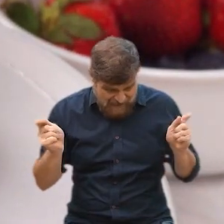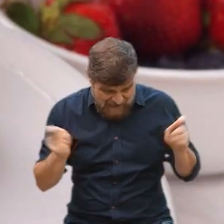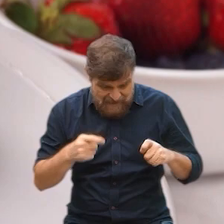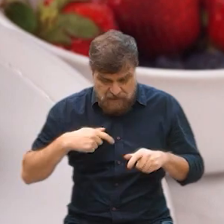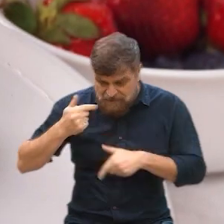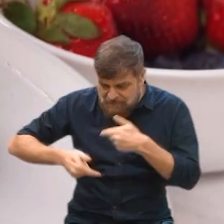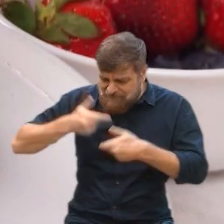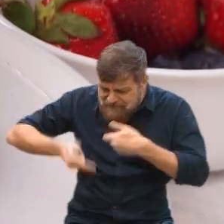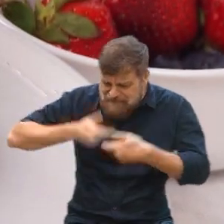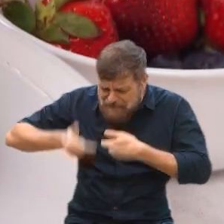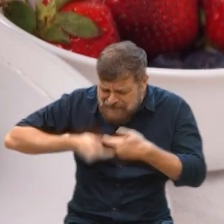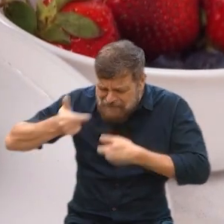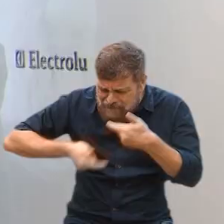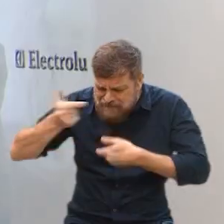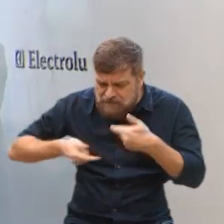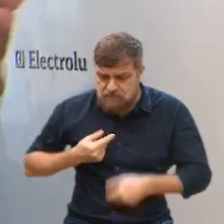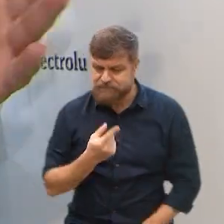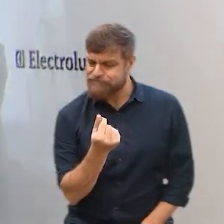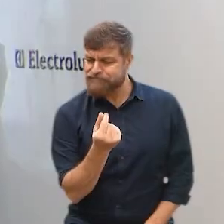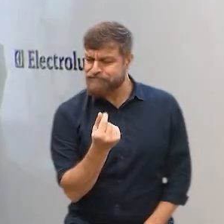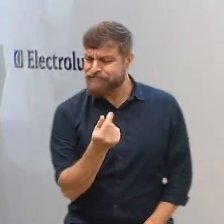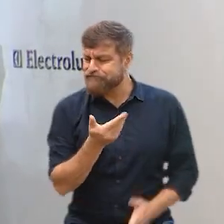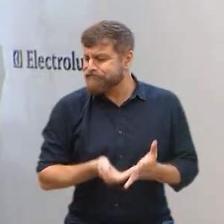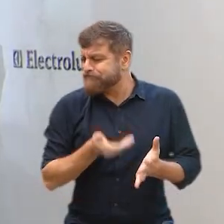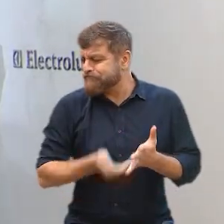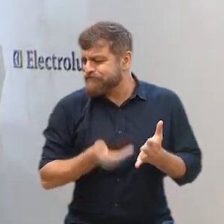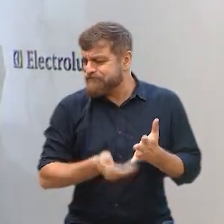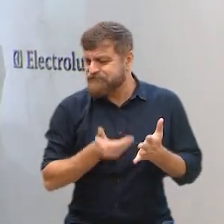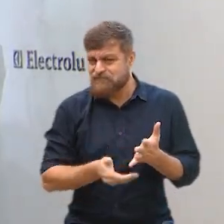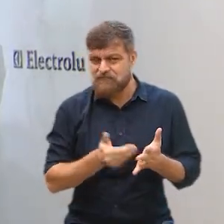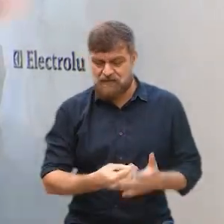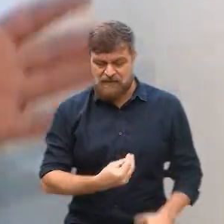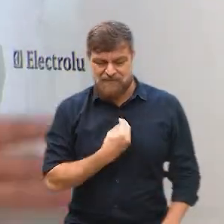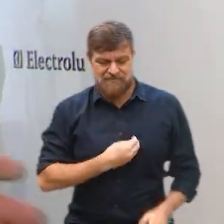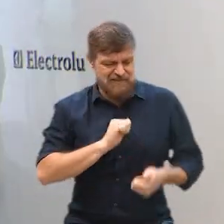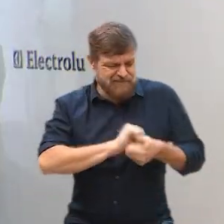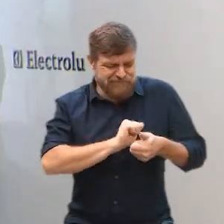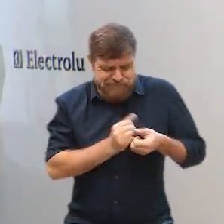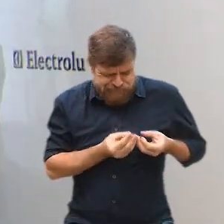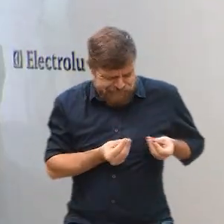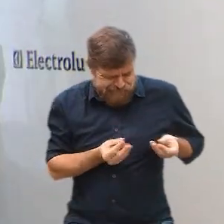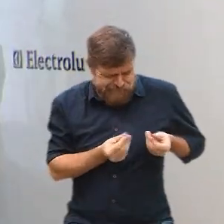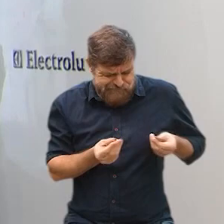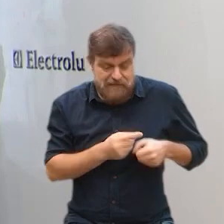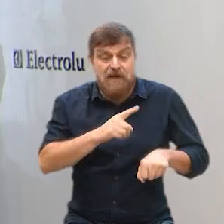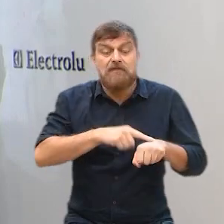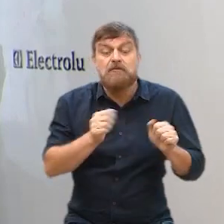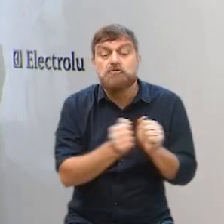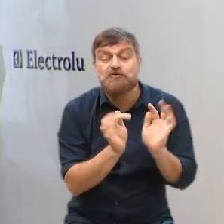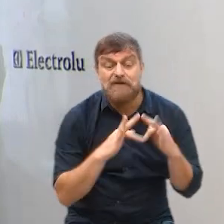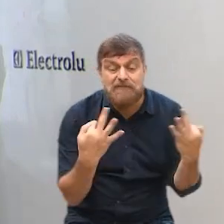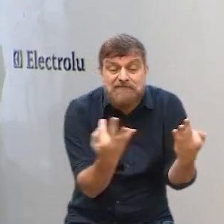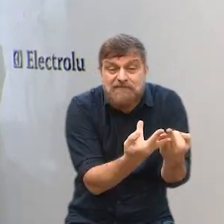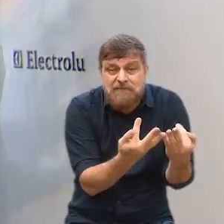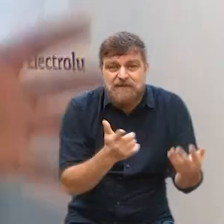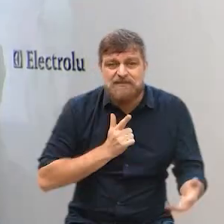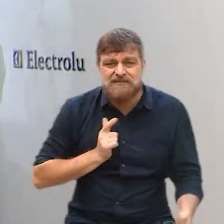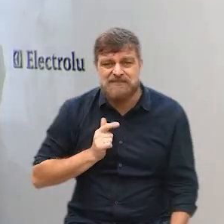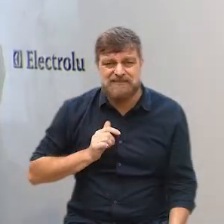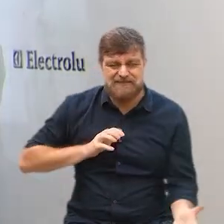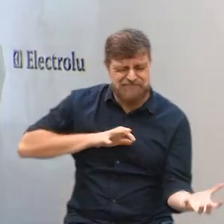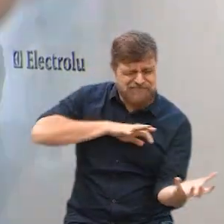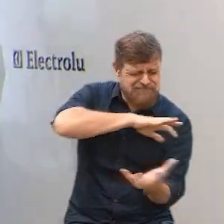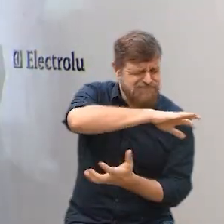estava trabalhando mais do que ganhando, estava perdendo qualidade de vida, estava perdendo tempo com a minha família. Estava misturando as finanças